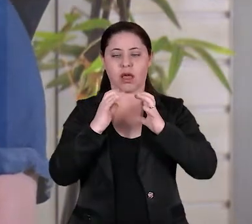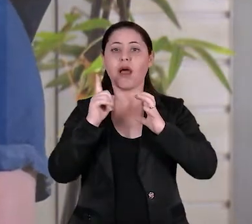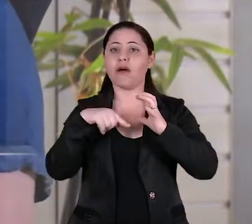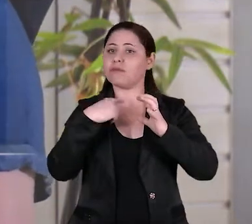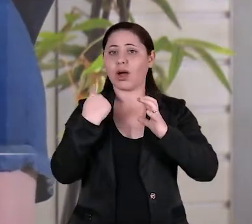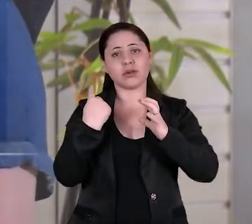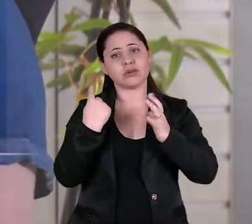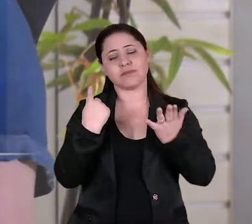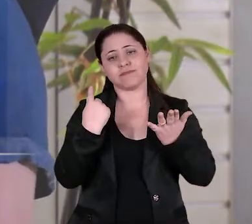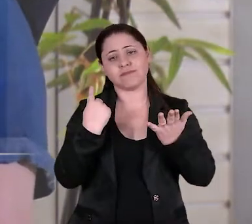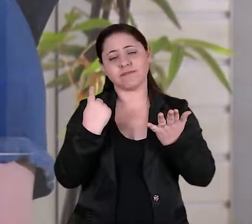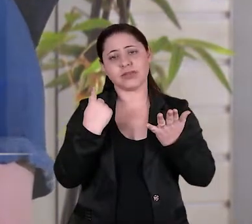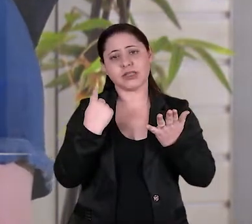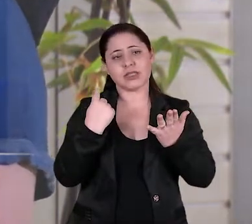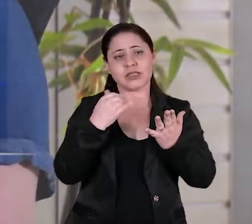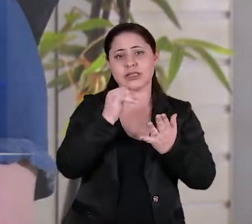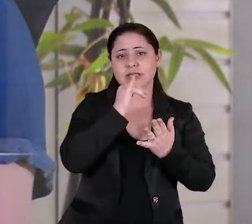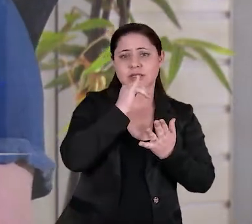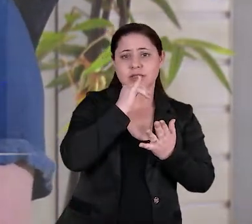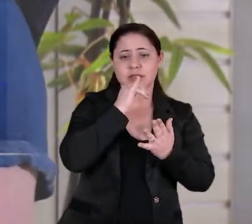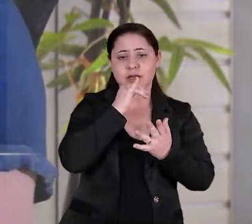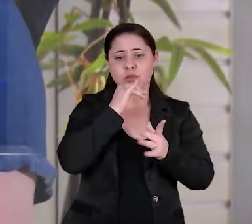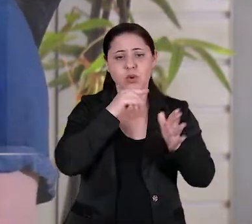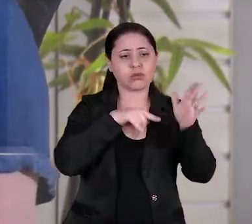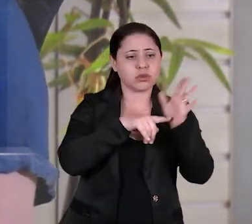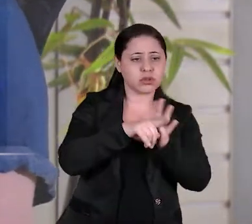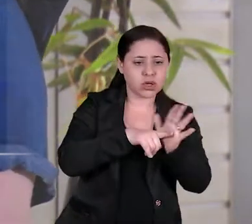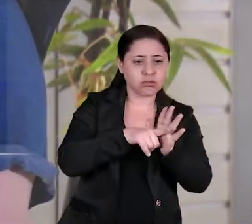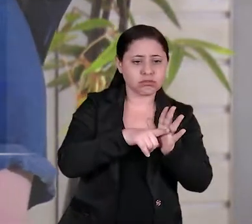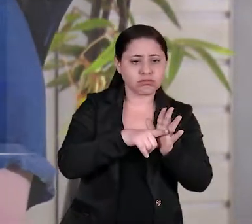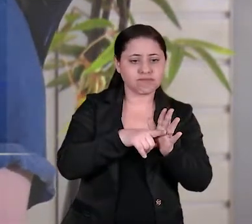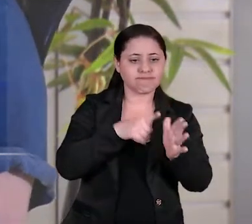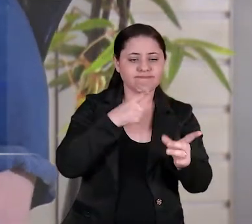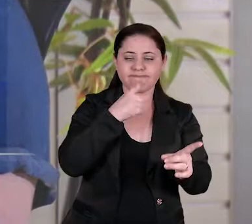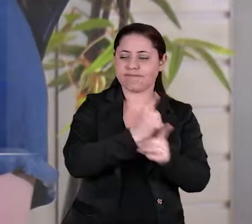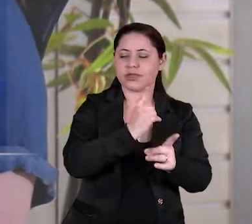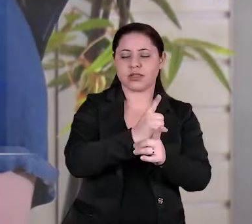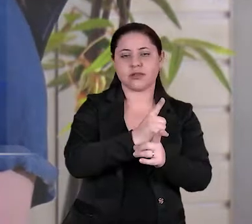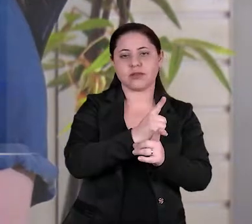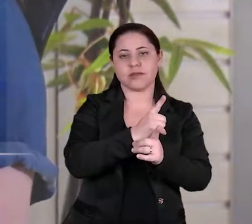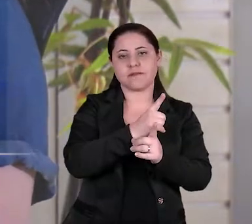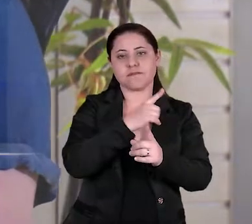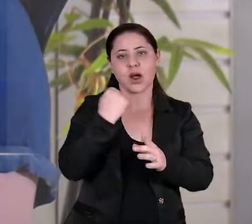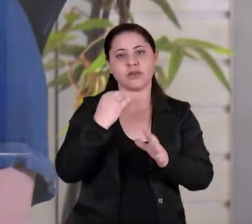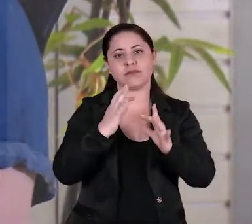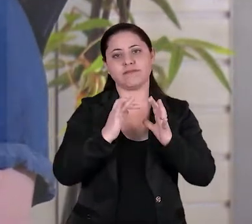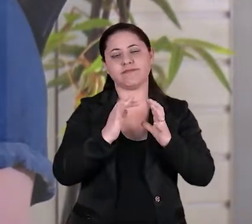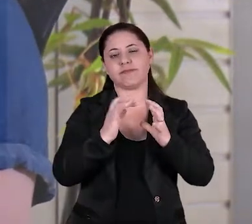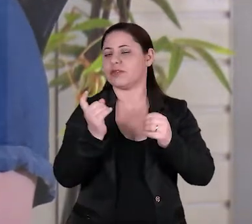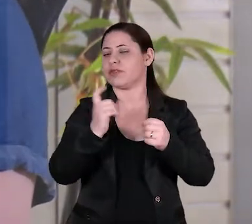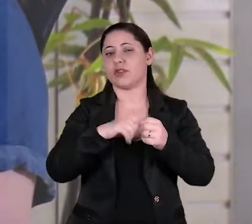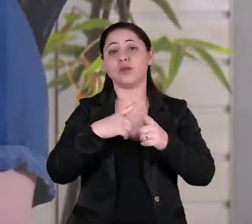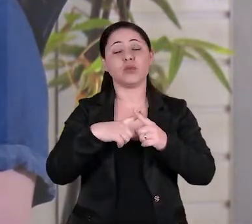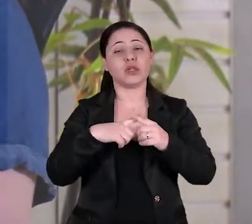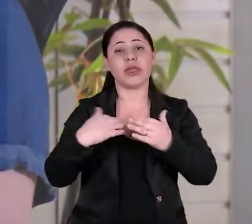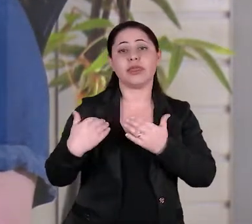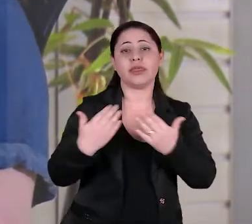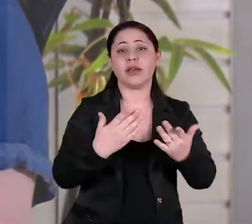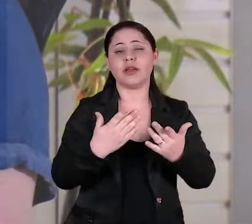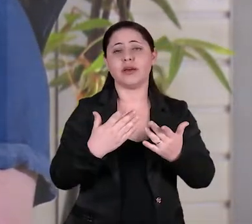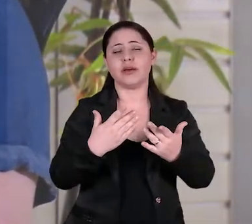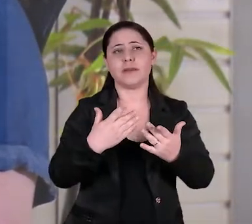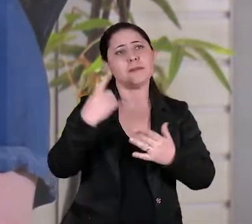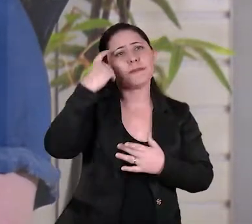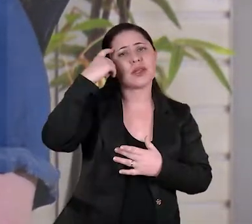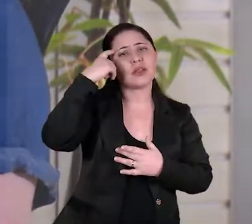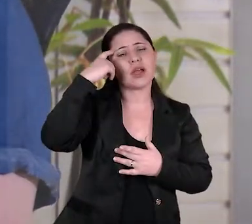ela é a morte. Então, uma vez que foi diagnosticado a morte encefálica, não tem volta. E por que não doação de órgãos? Por que não